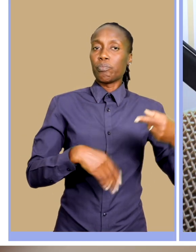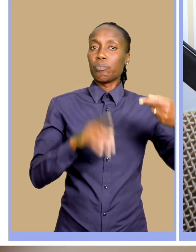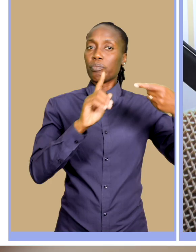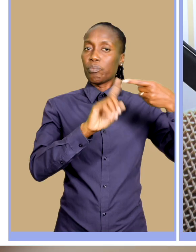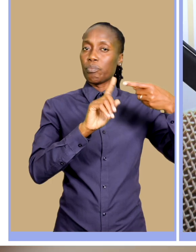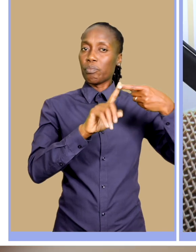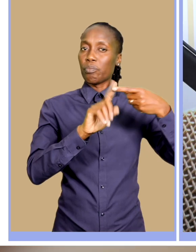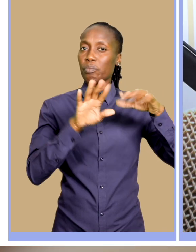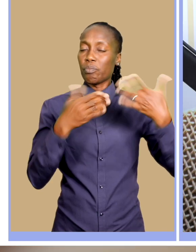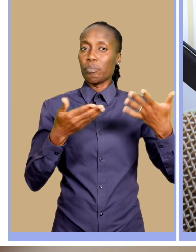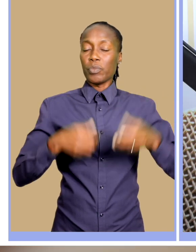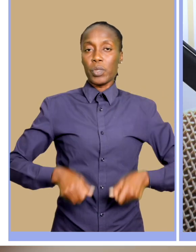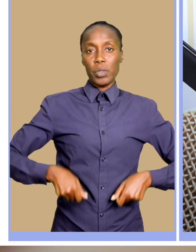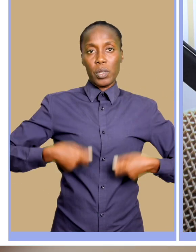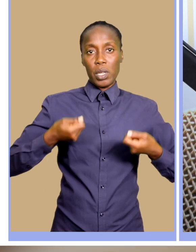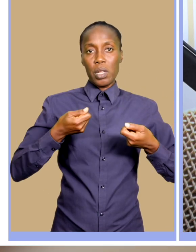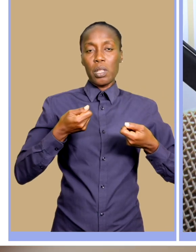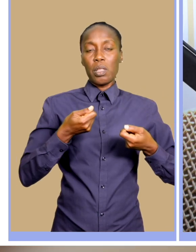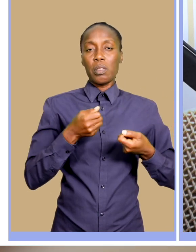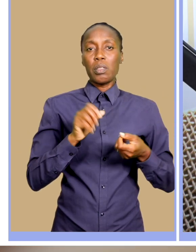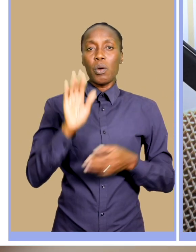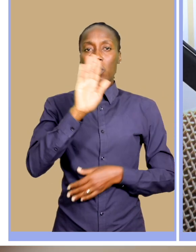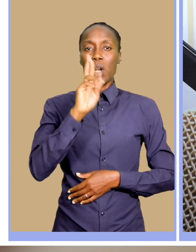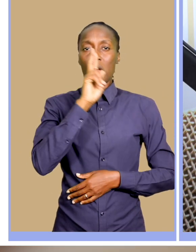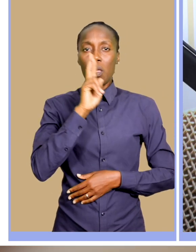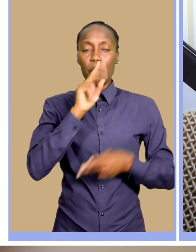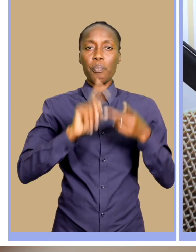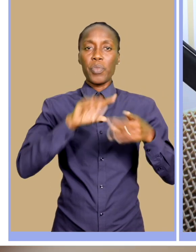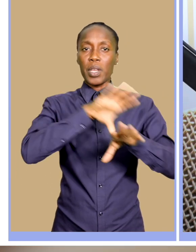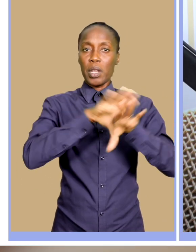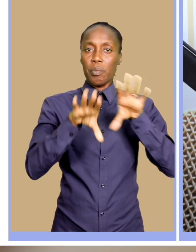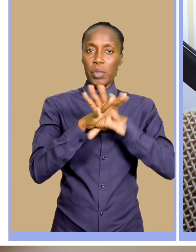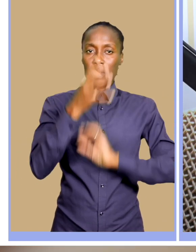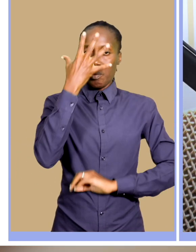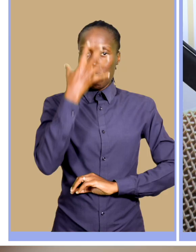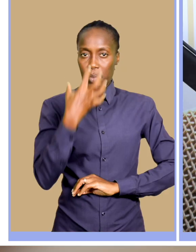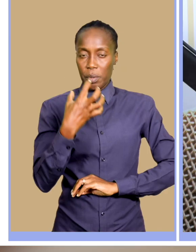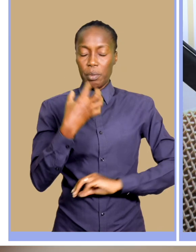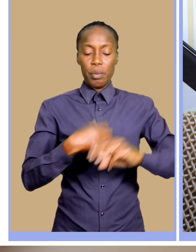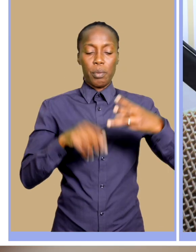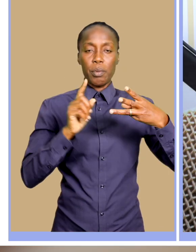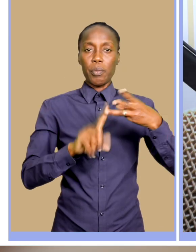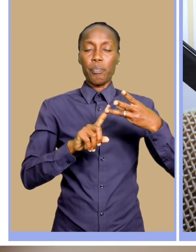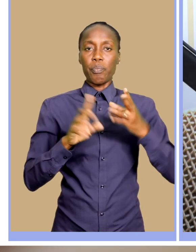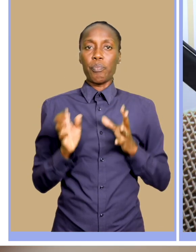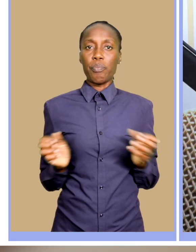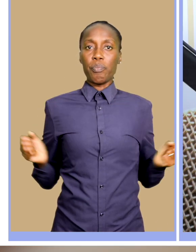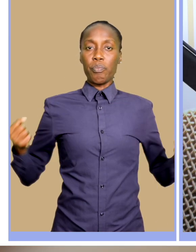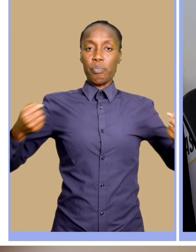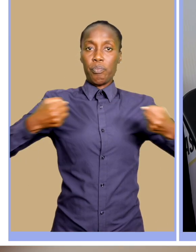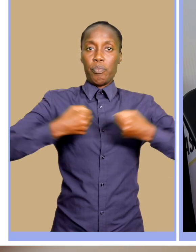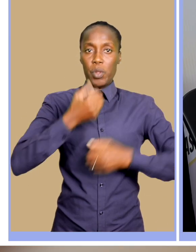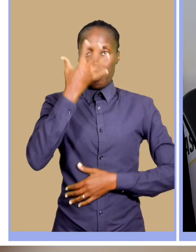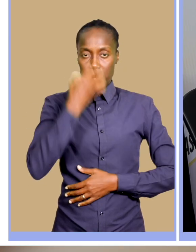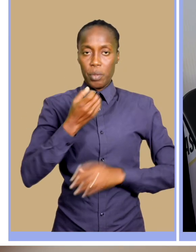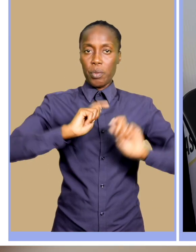camisa preta e um casaco, um blazer preto, sapatos pretos. Há quem diga que sou bonita, mas